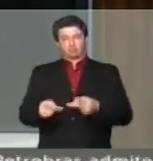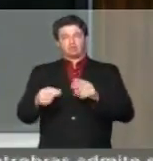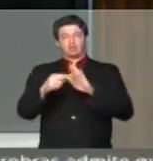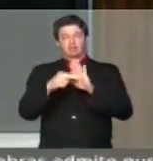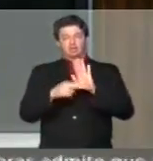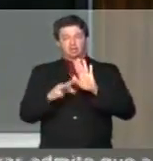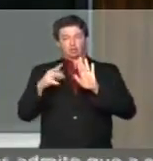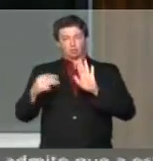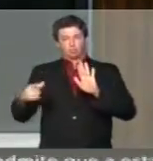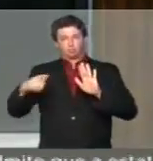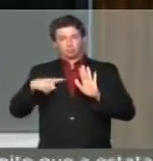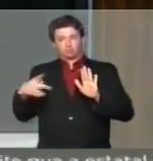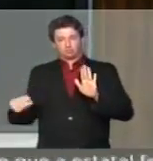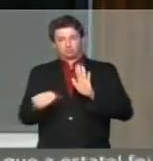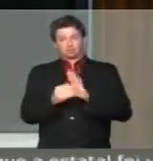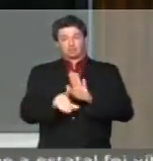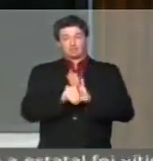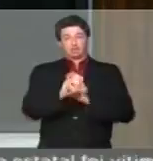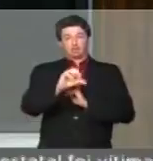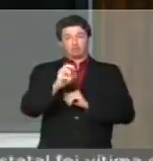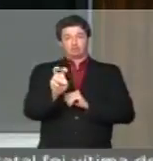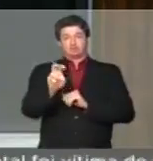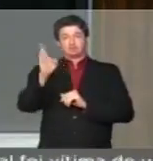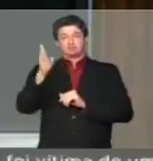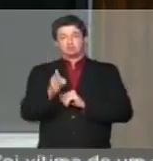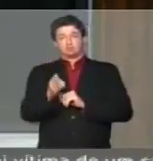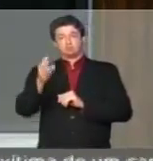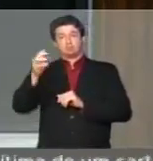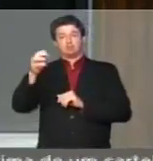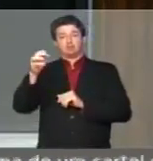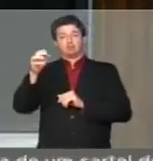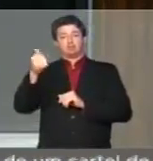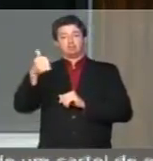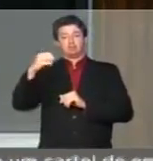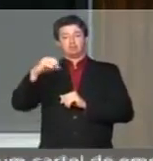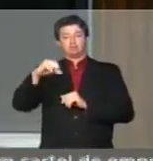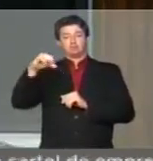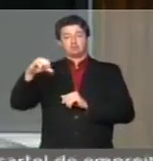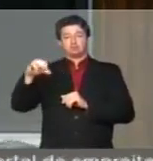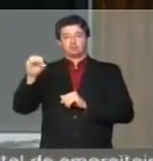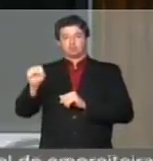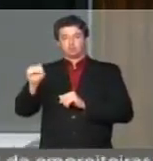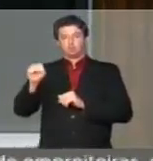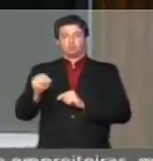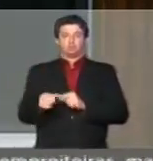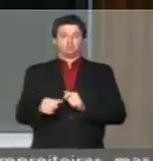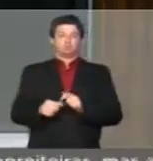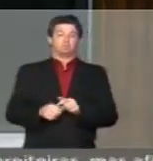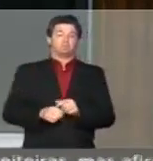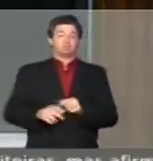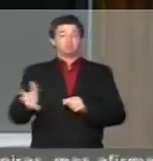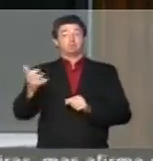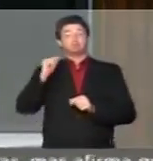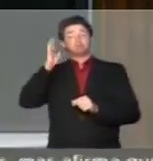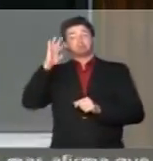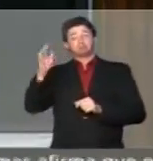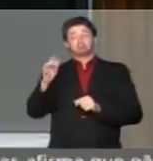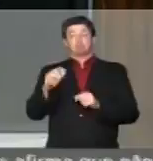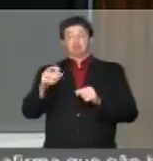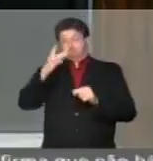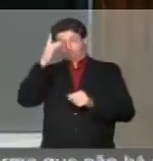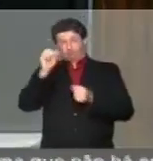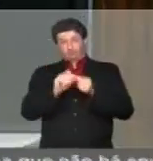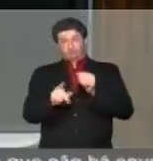disposições constantes na Lei nº 95, de 26 de fevereiro de 1998. A pretensão dos autores é